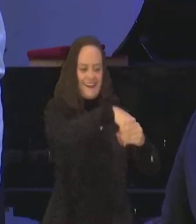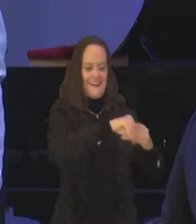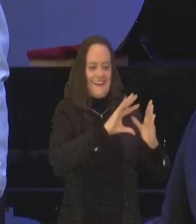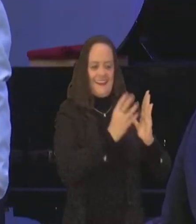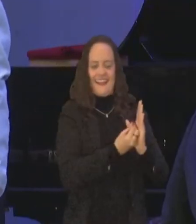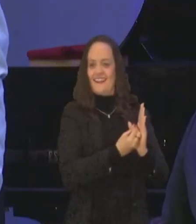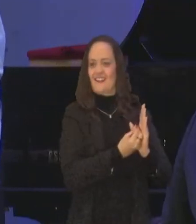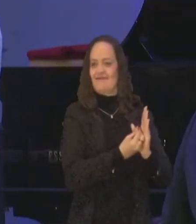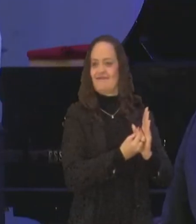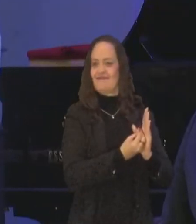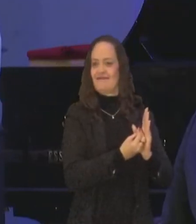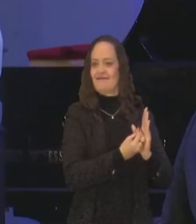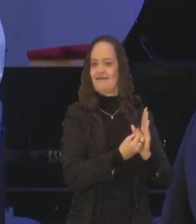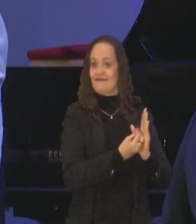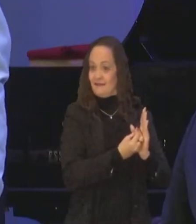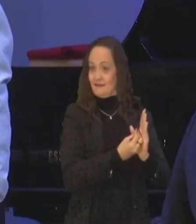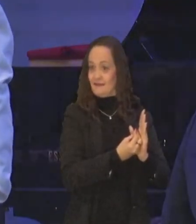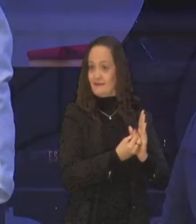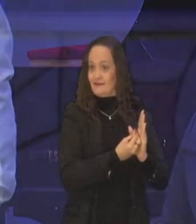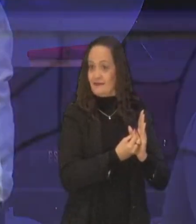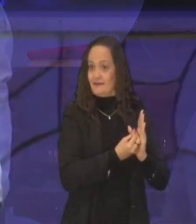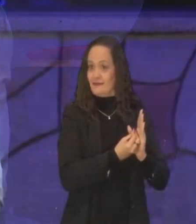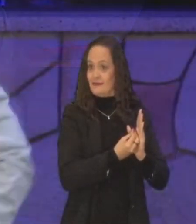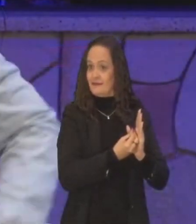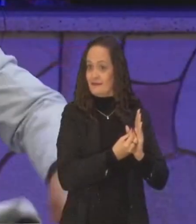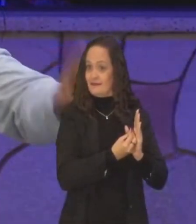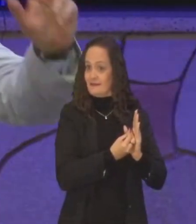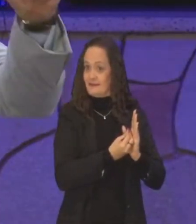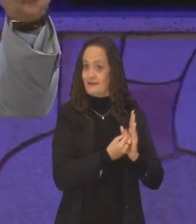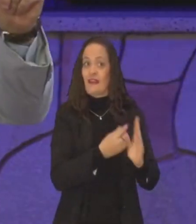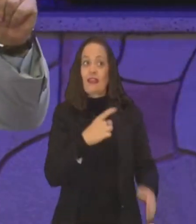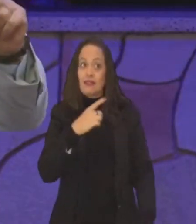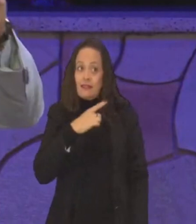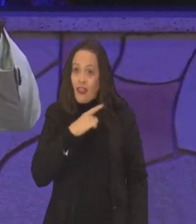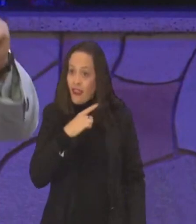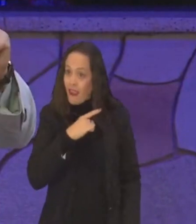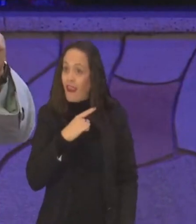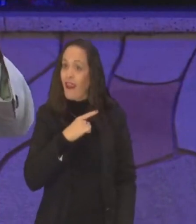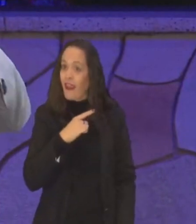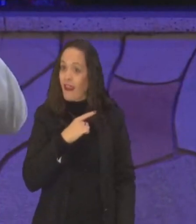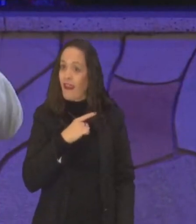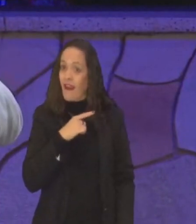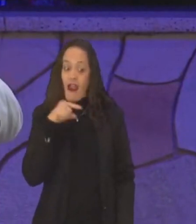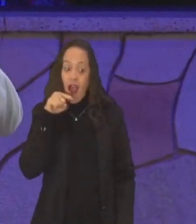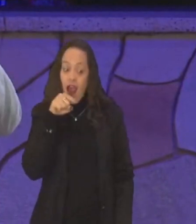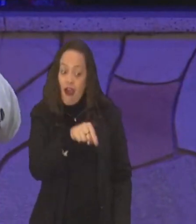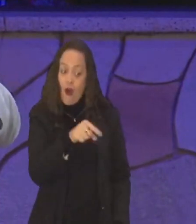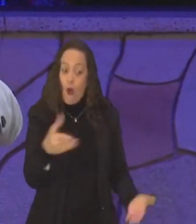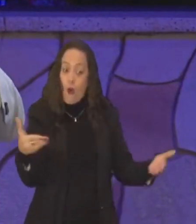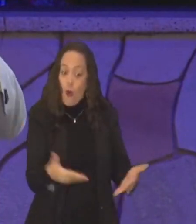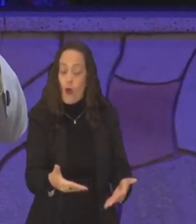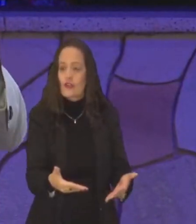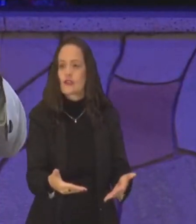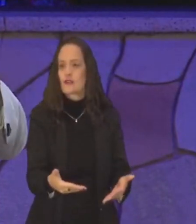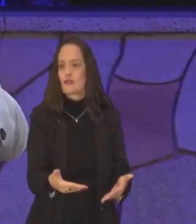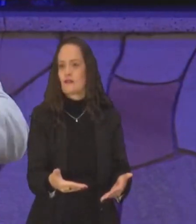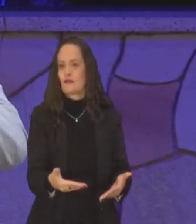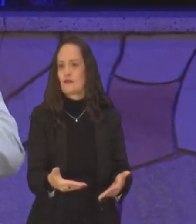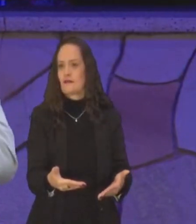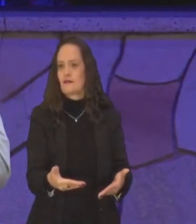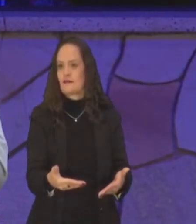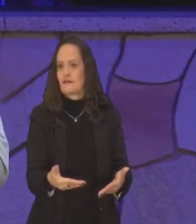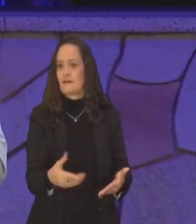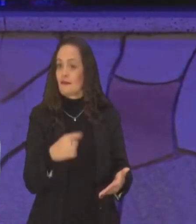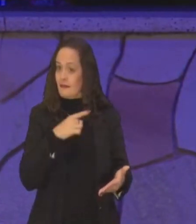E fazendo uma referência a esta frase, tem aí os, entre aspas, tem aí os, entre